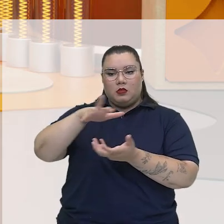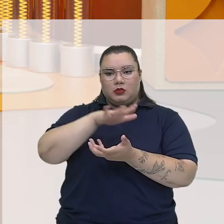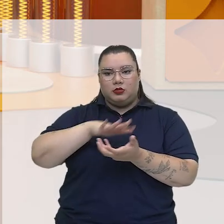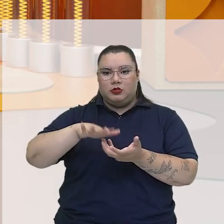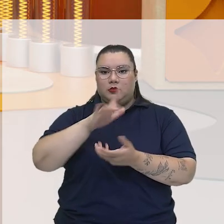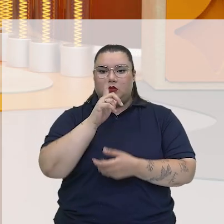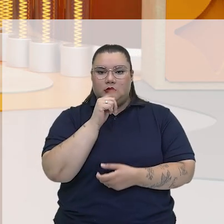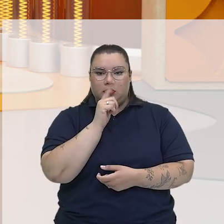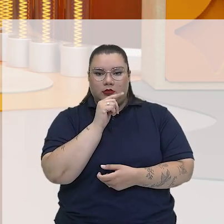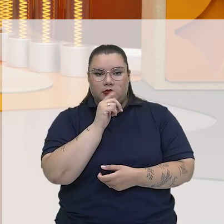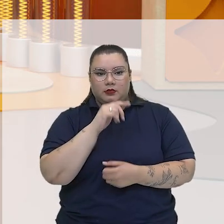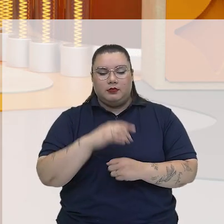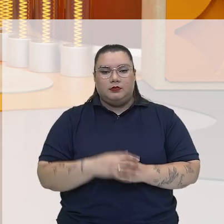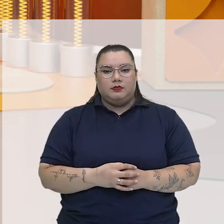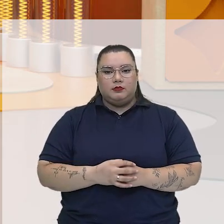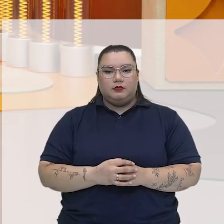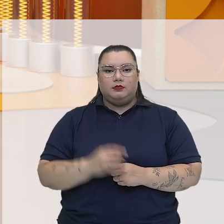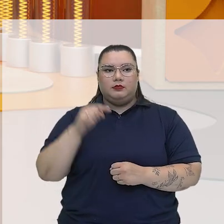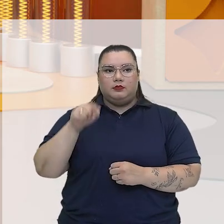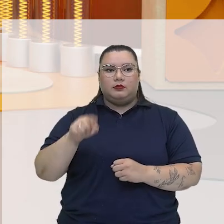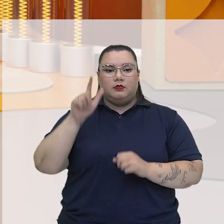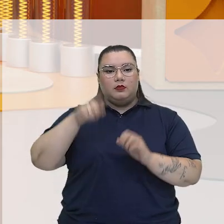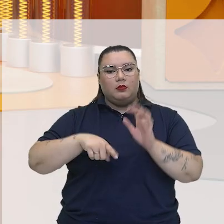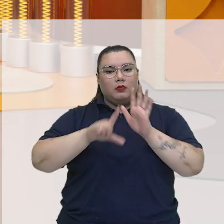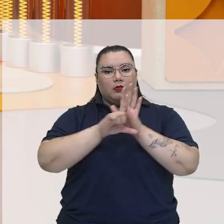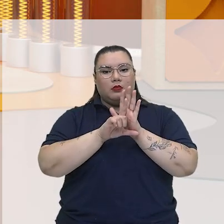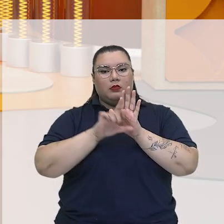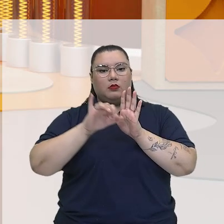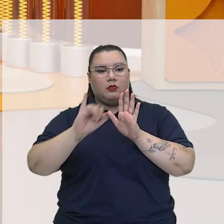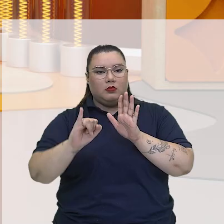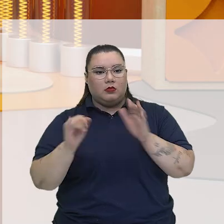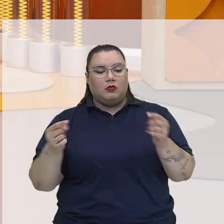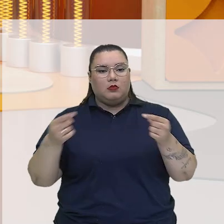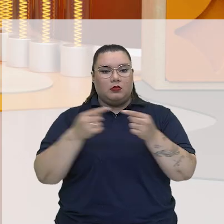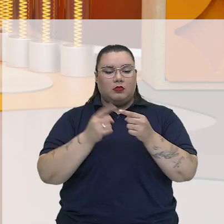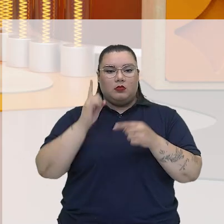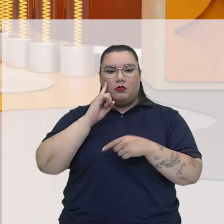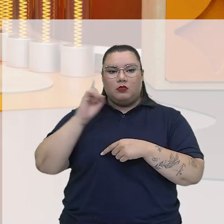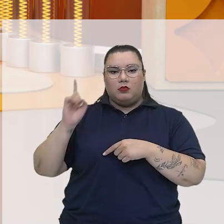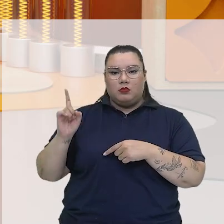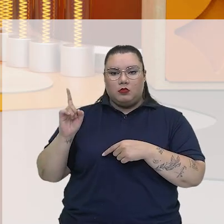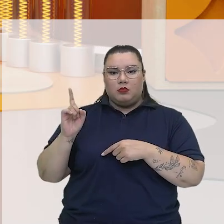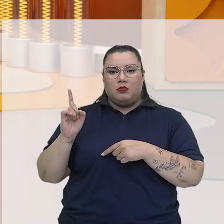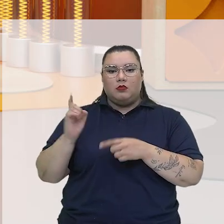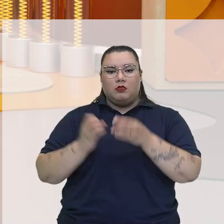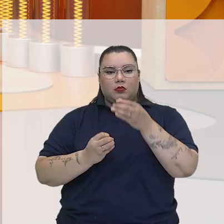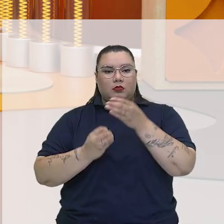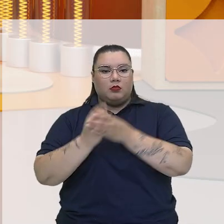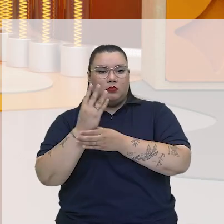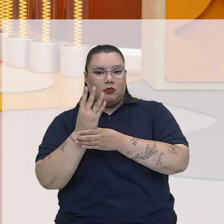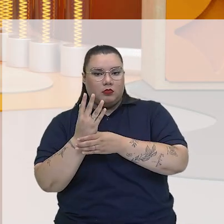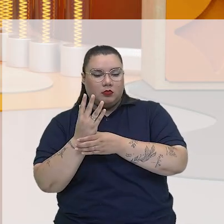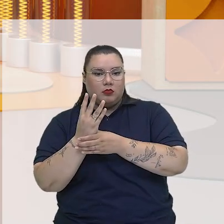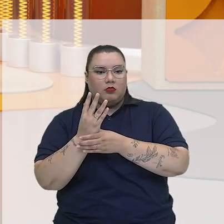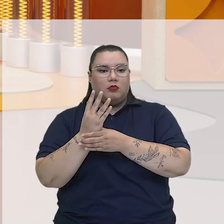ecossistemas aquáticos. Essa é uma legislação, ou seja, é uma lei que foi